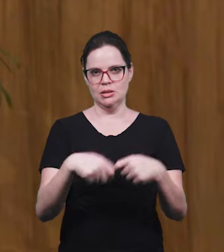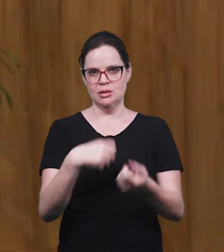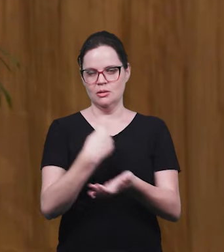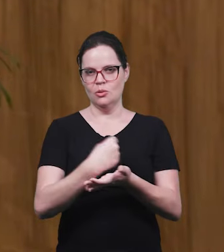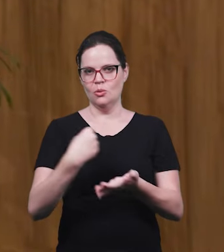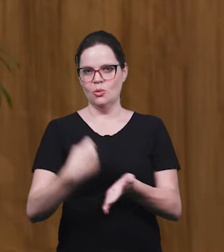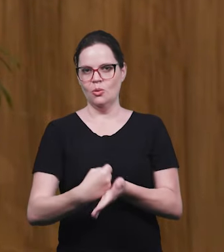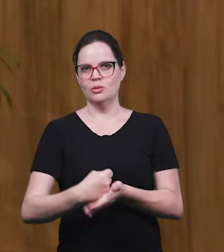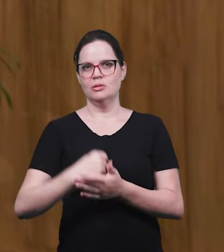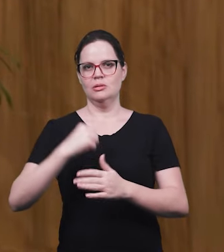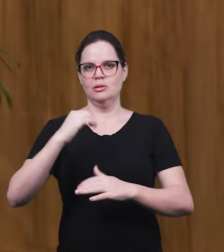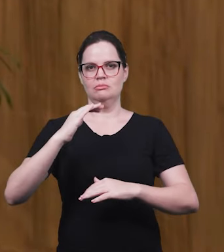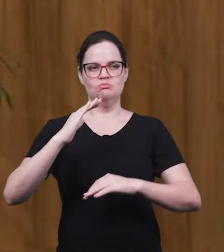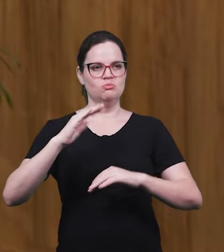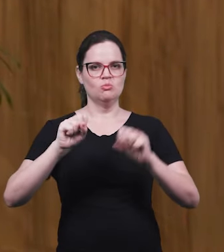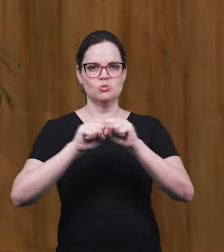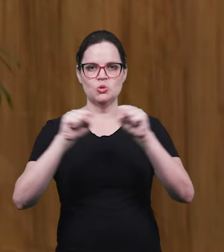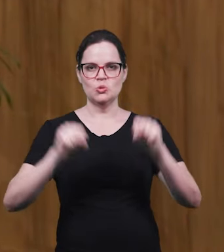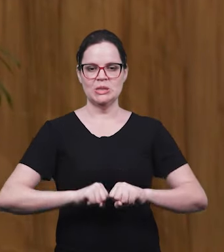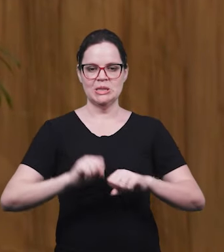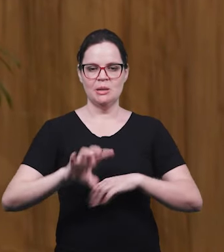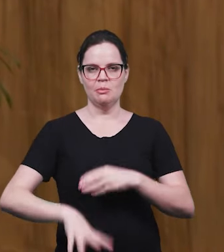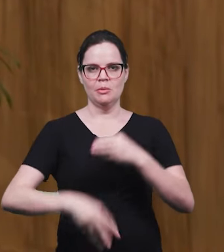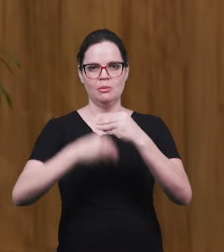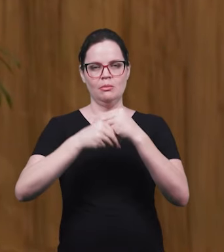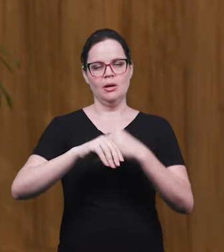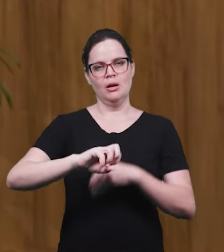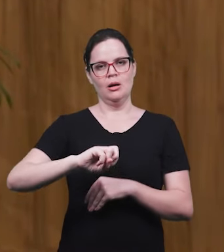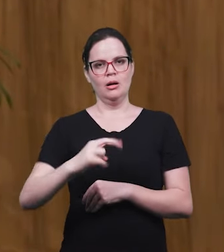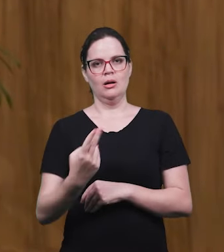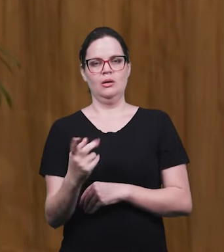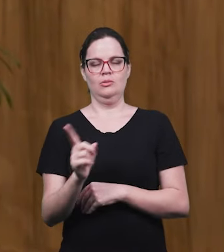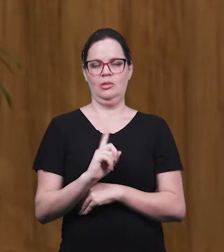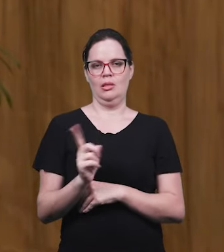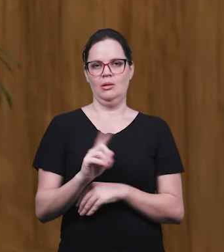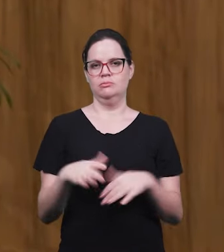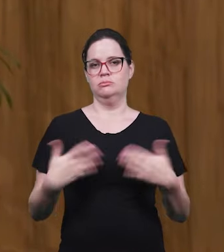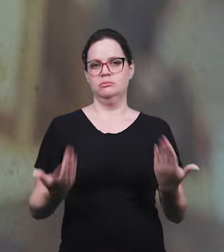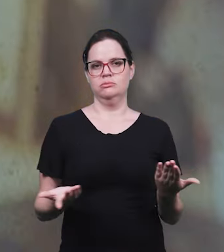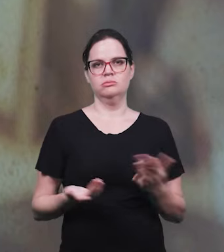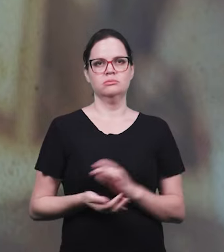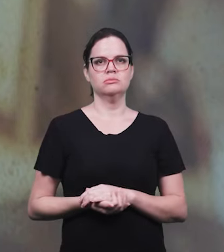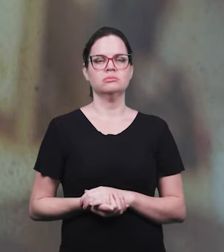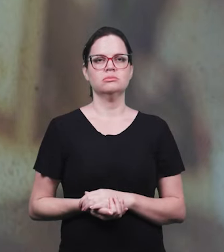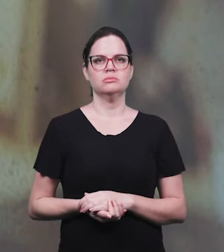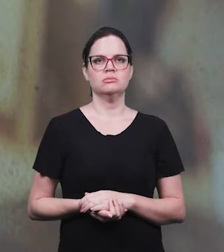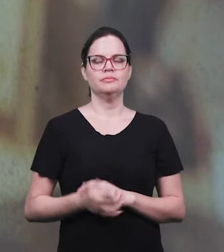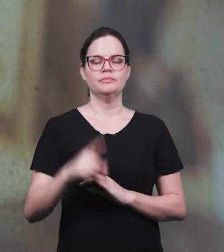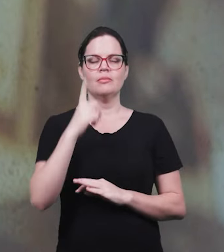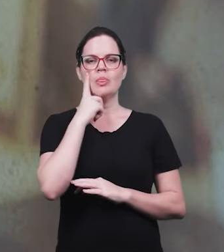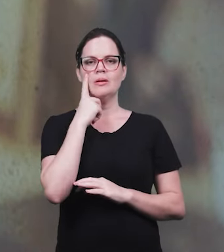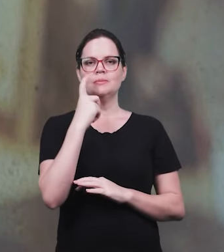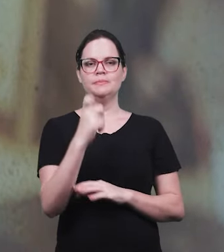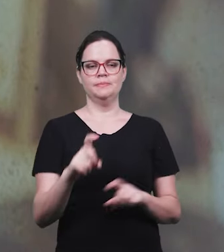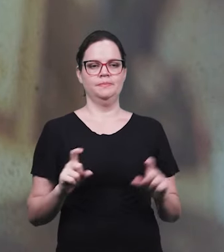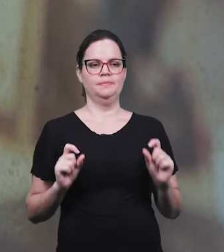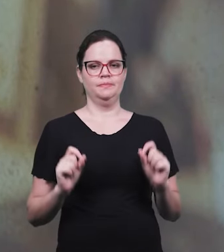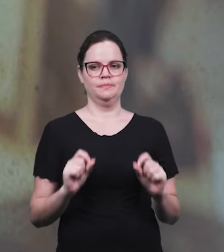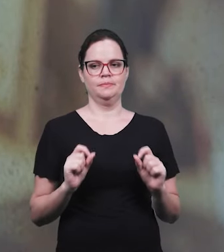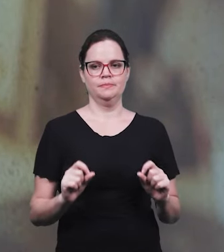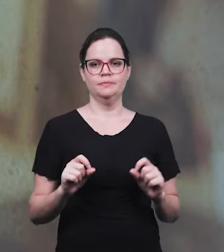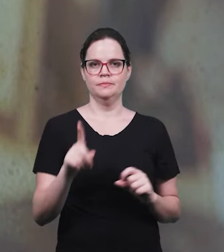contratar algum programa adicional para isso, sem que seja esse dos tribunais também? Sim, interessante, doutor